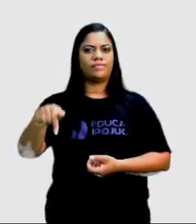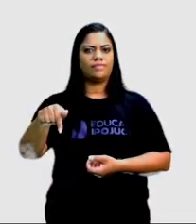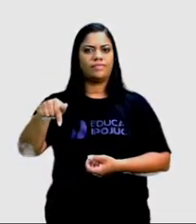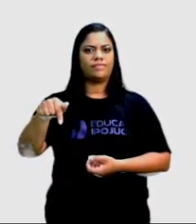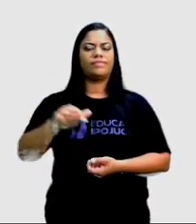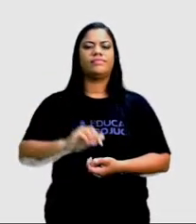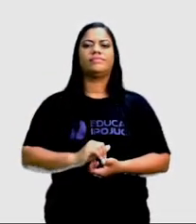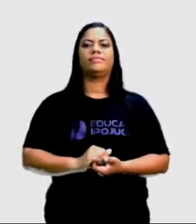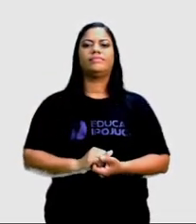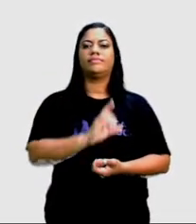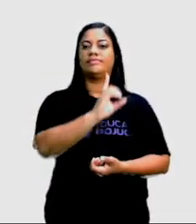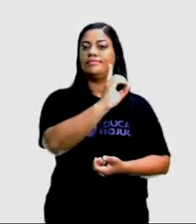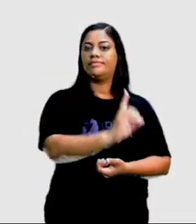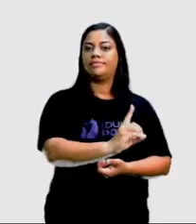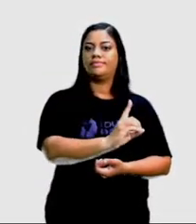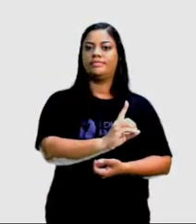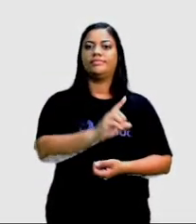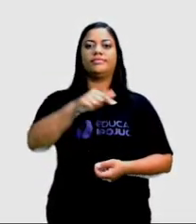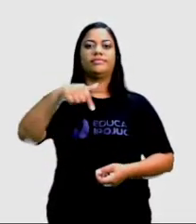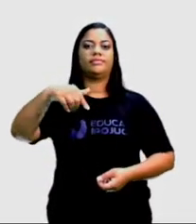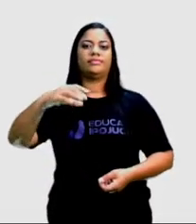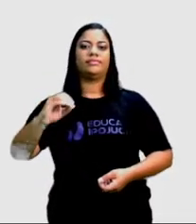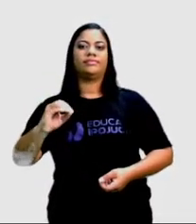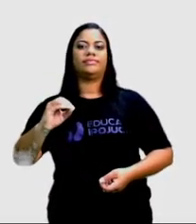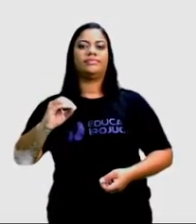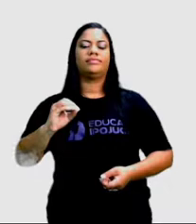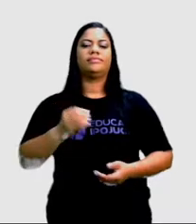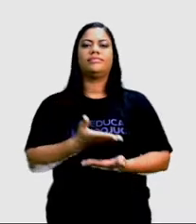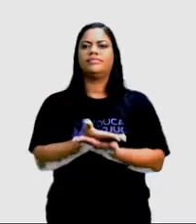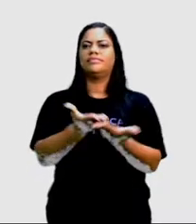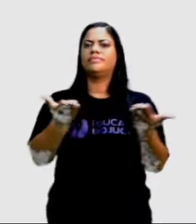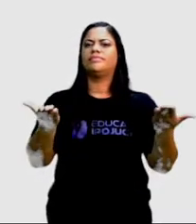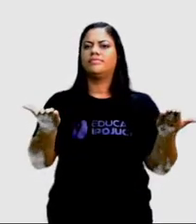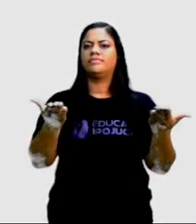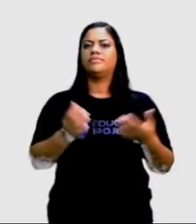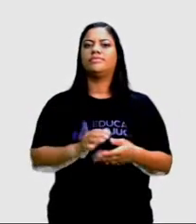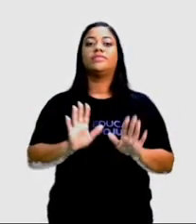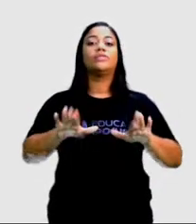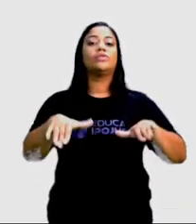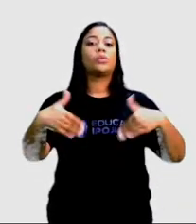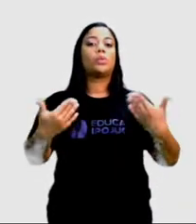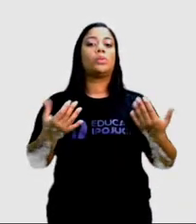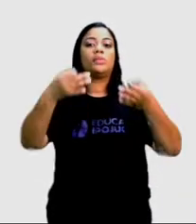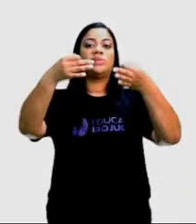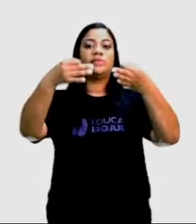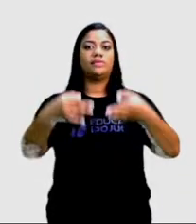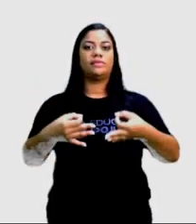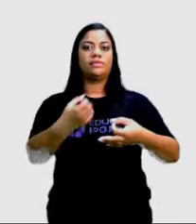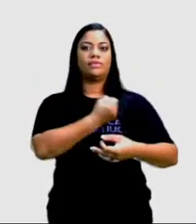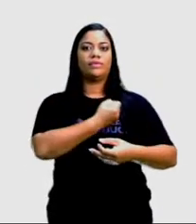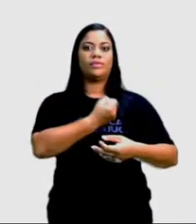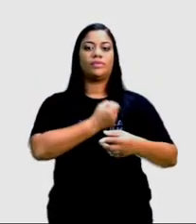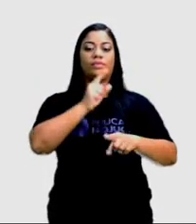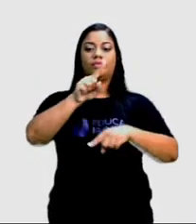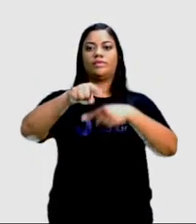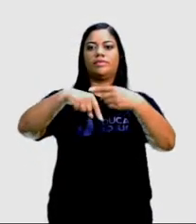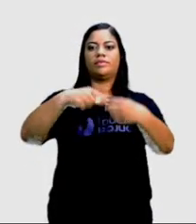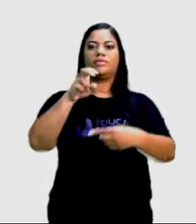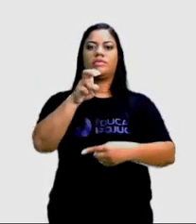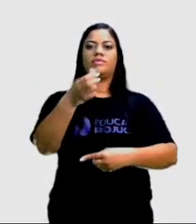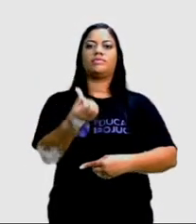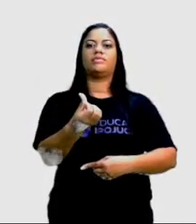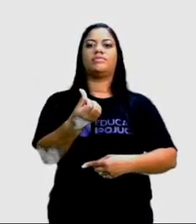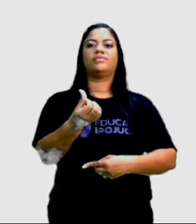57. Letra D, 70. Para você, qual é o número que vem depois de 56?